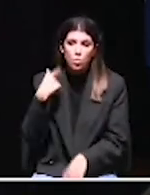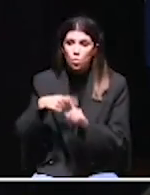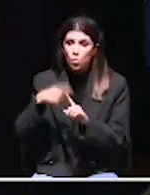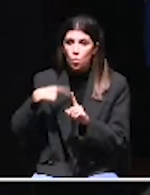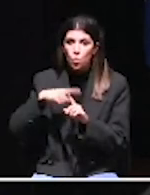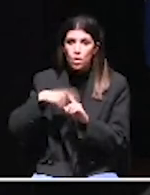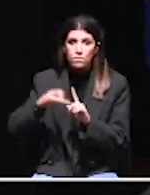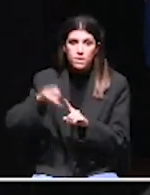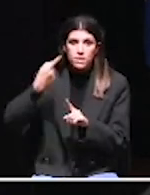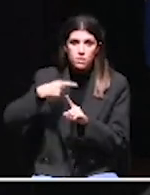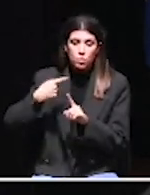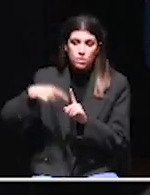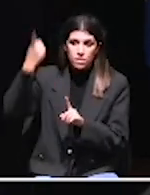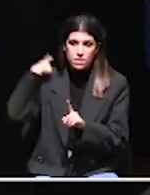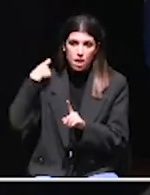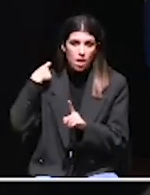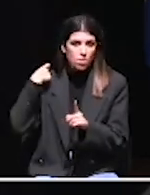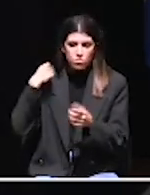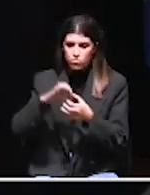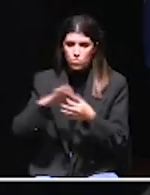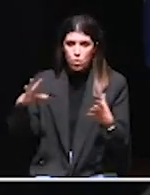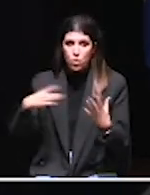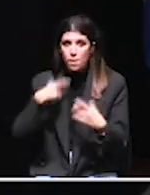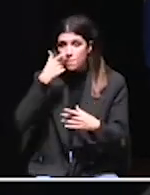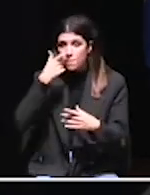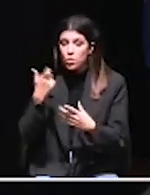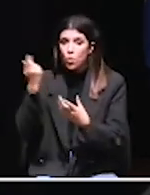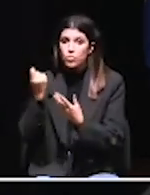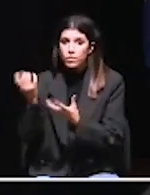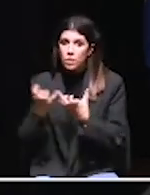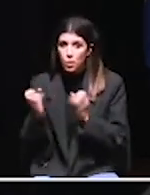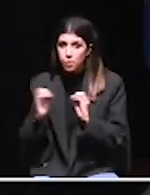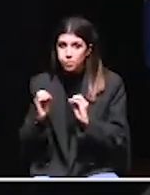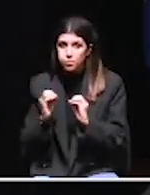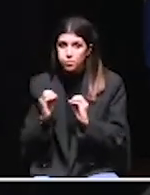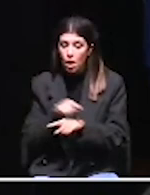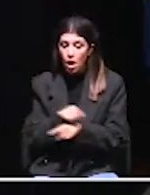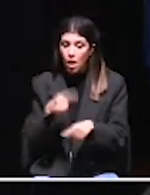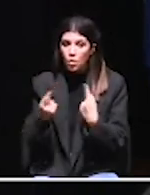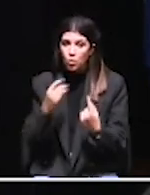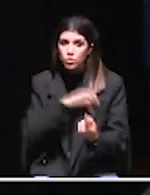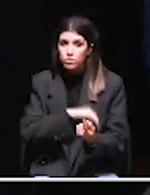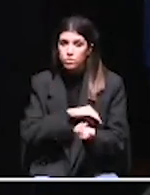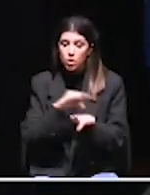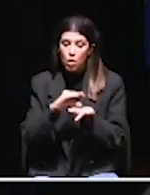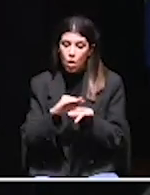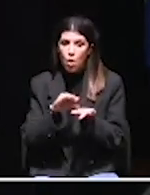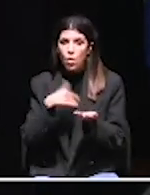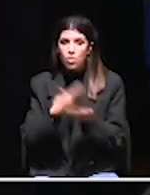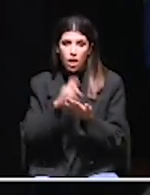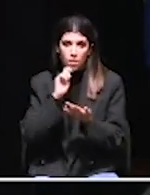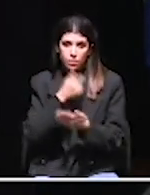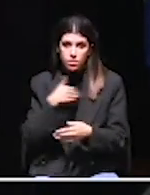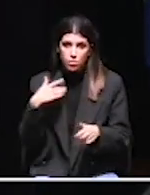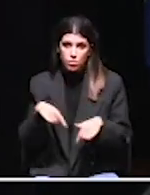ano. Estes municípios que não recebem um complemento solidário para idosos, muitos deles vivem com rendimentos muito baixos e isso, de facto, compromete a sua